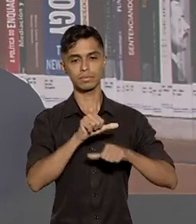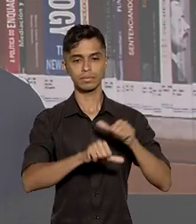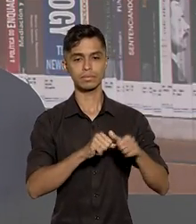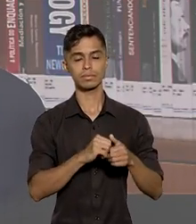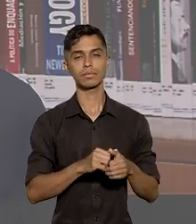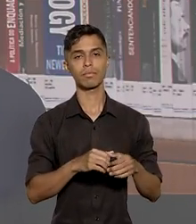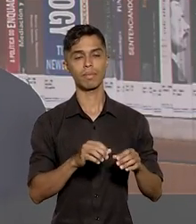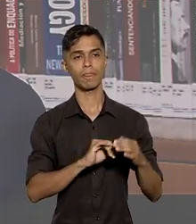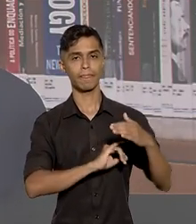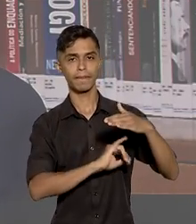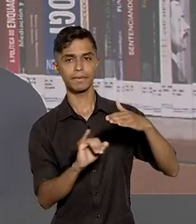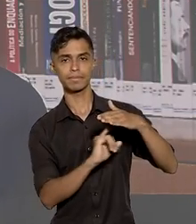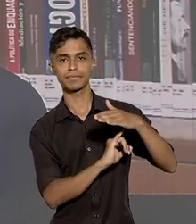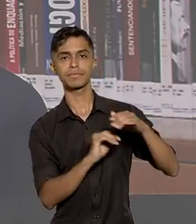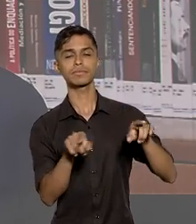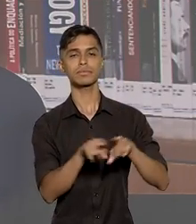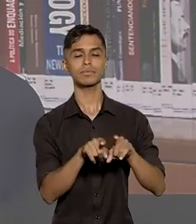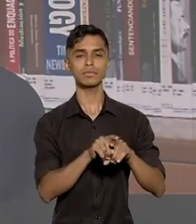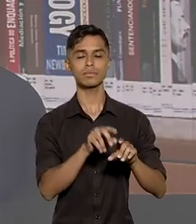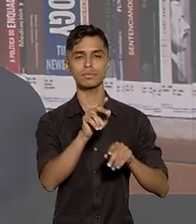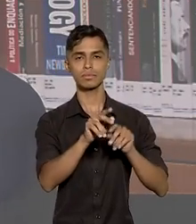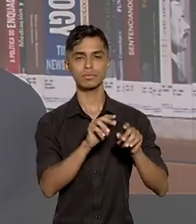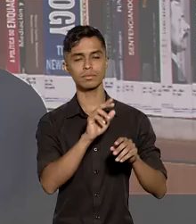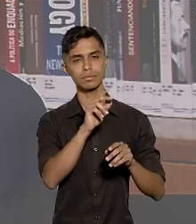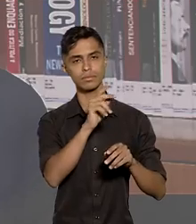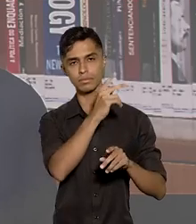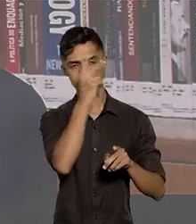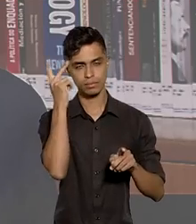e nas pessoas que, de alguma forma, são